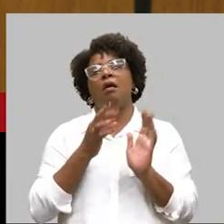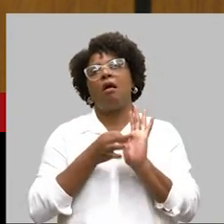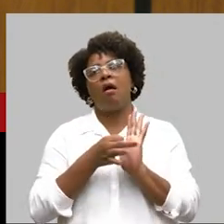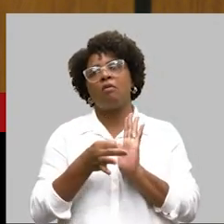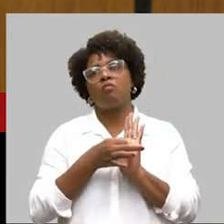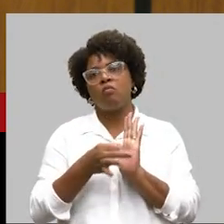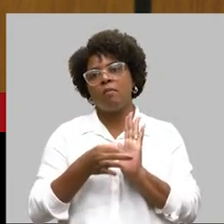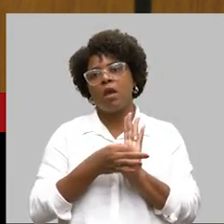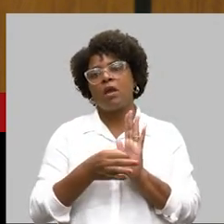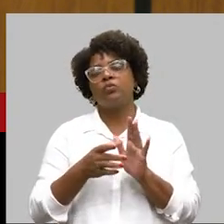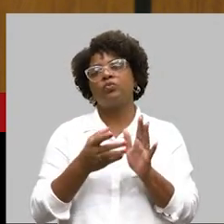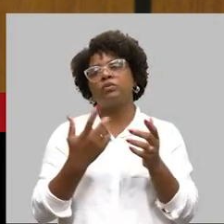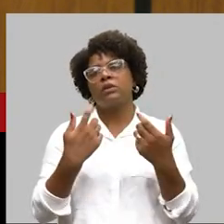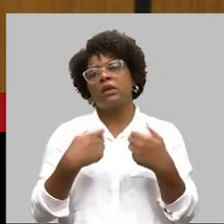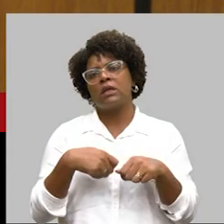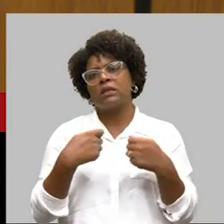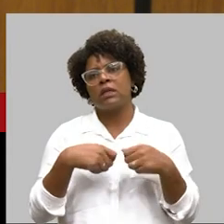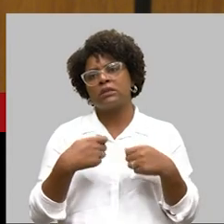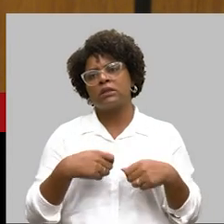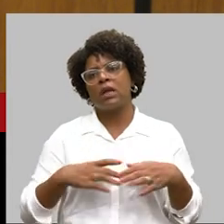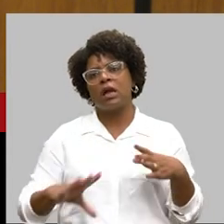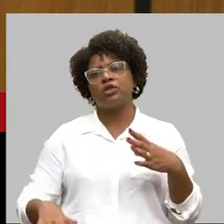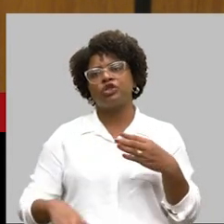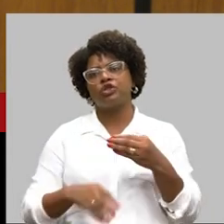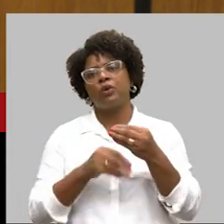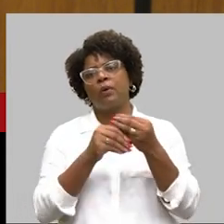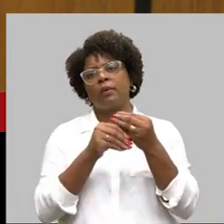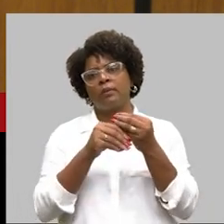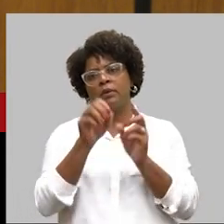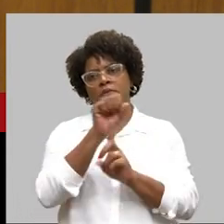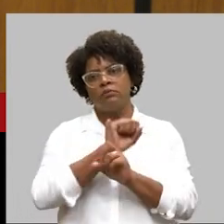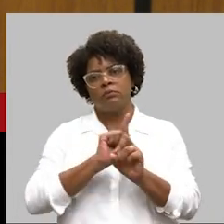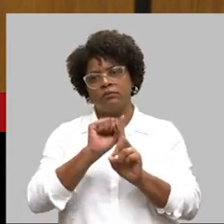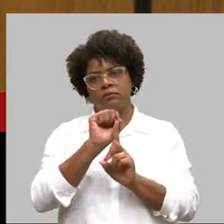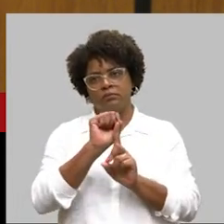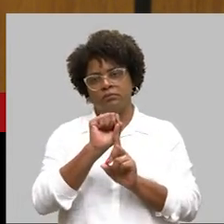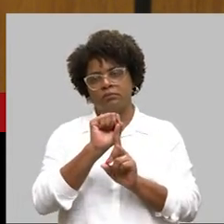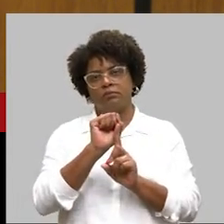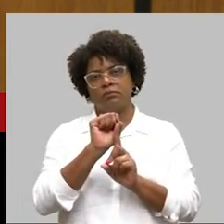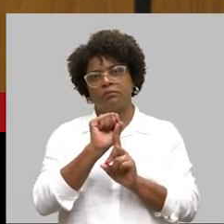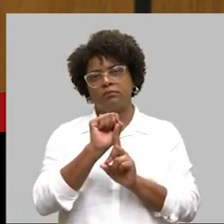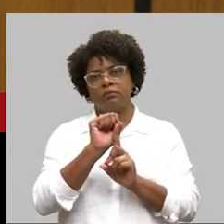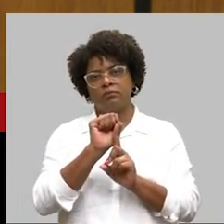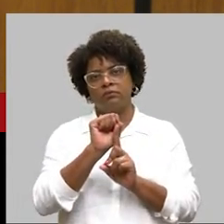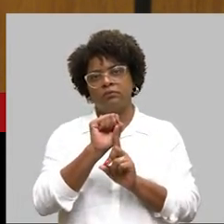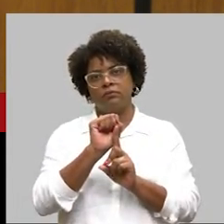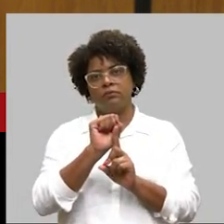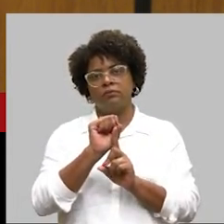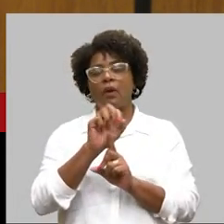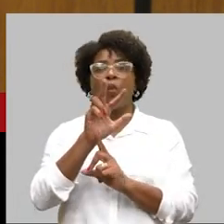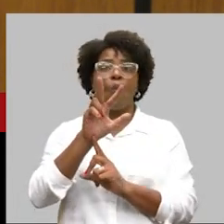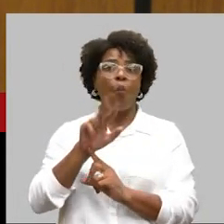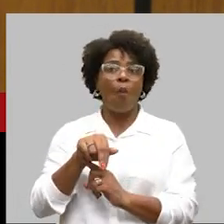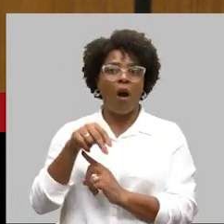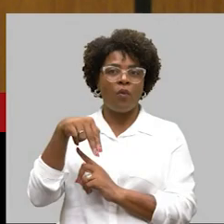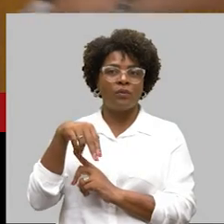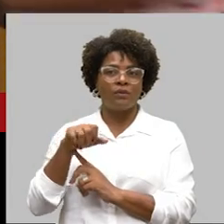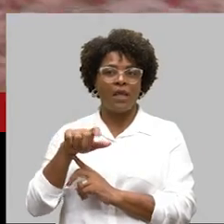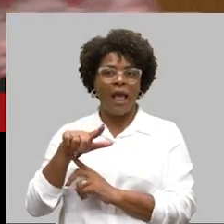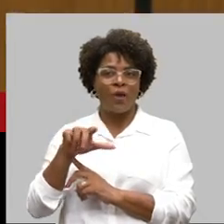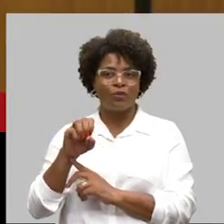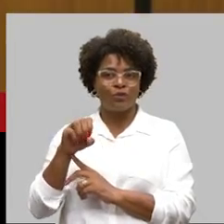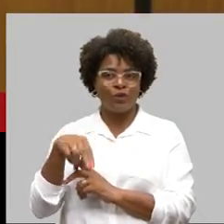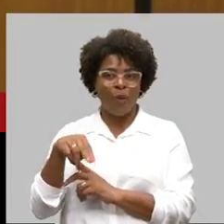sua implementação por parte da sociedade sendo como Nelson Mandela já disse